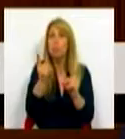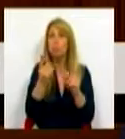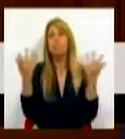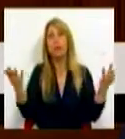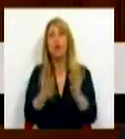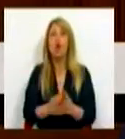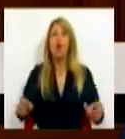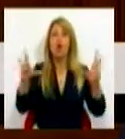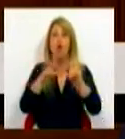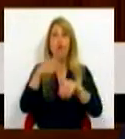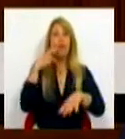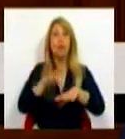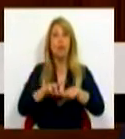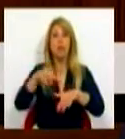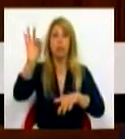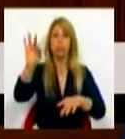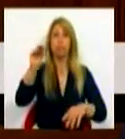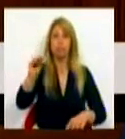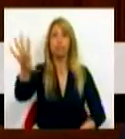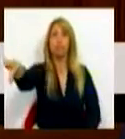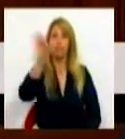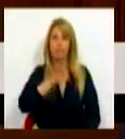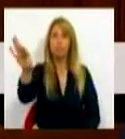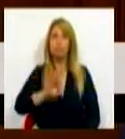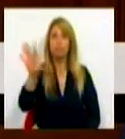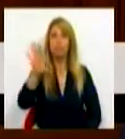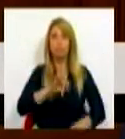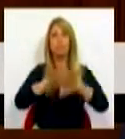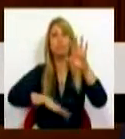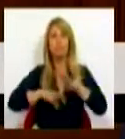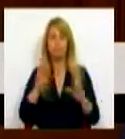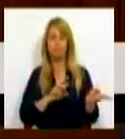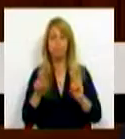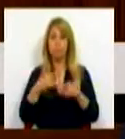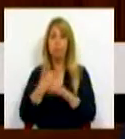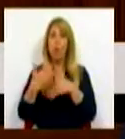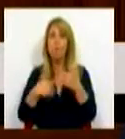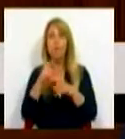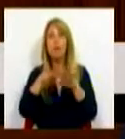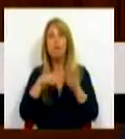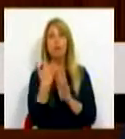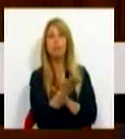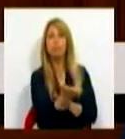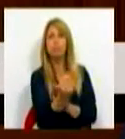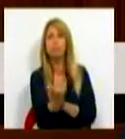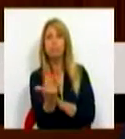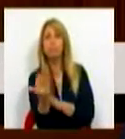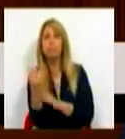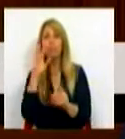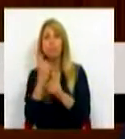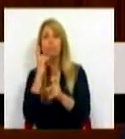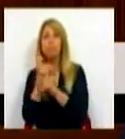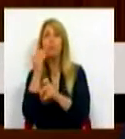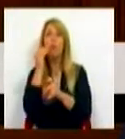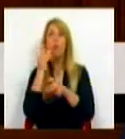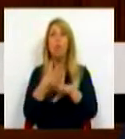diretoria, que estabilizou a situação do banco, regularizou operações e procedeu ao levantamento detalhado das anteriores práticas de gestão,